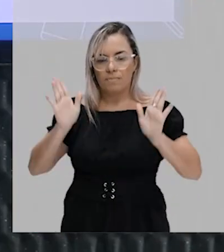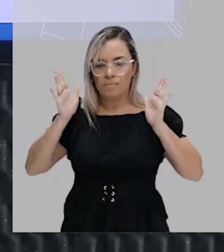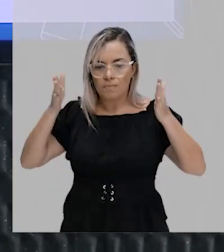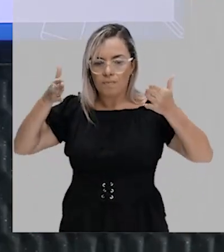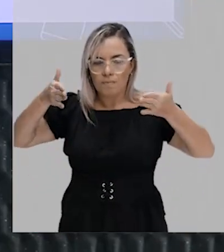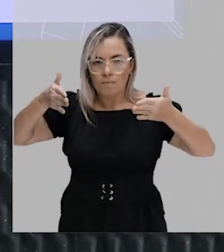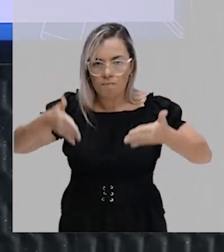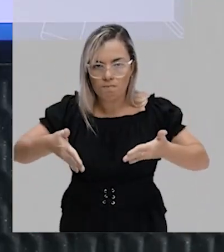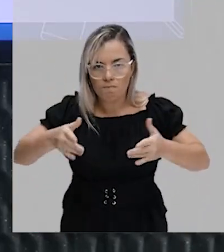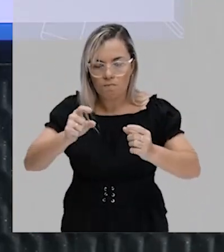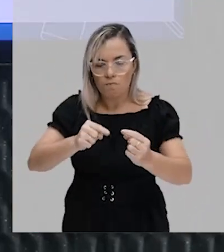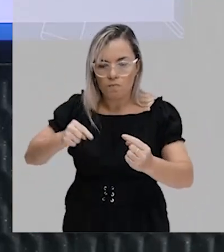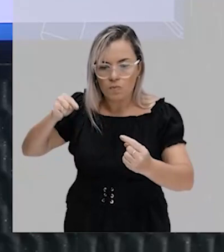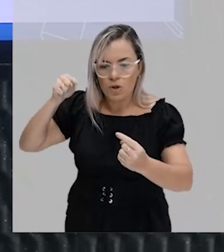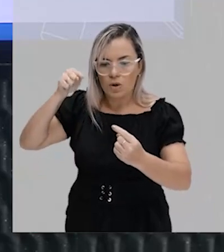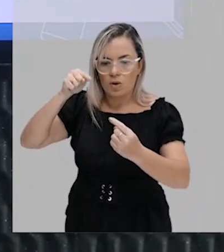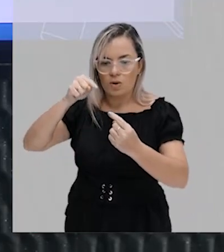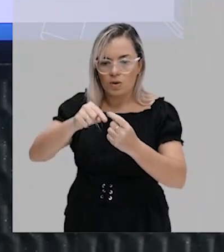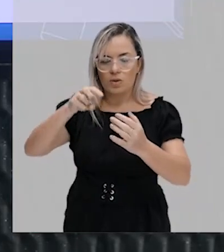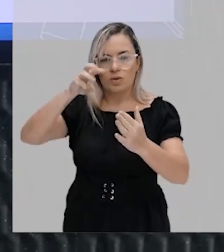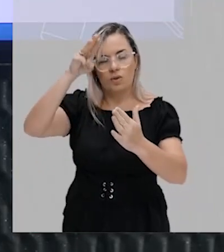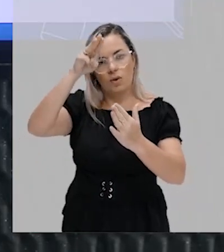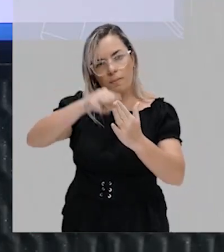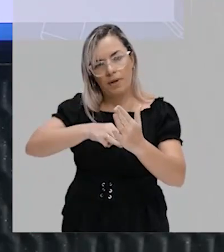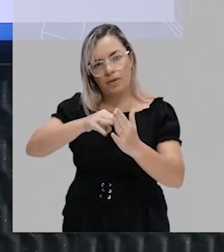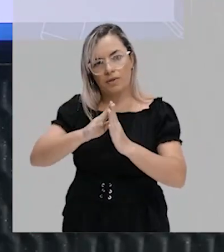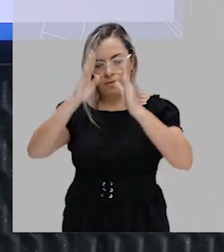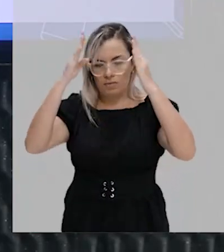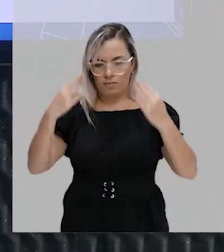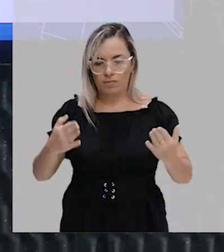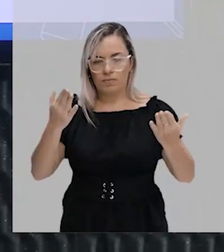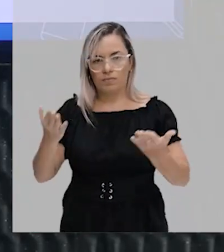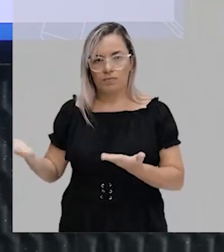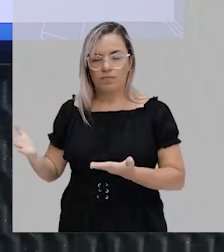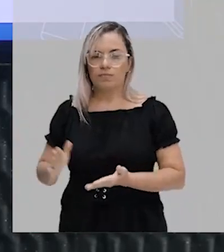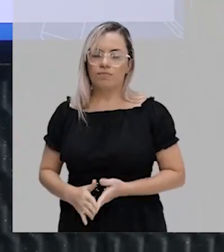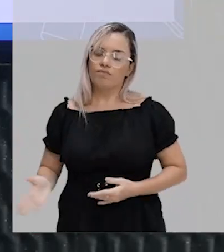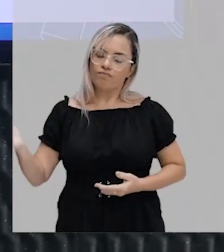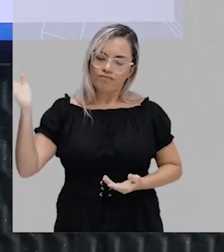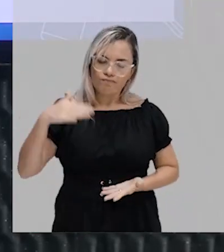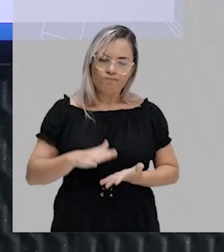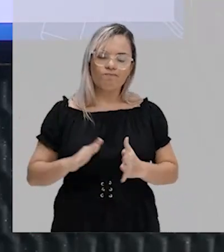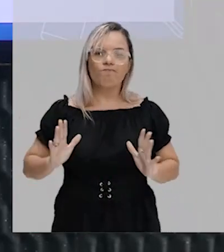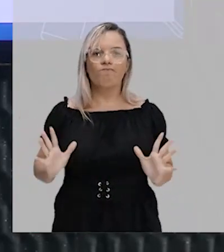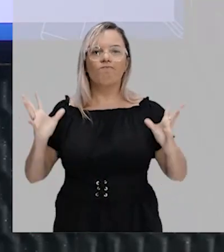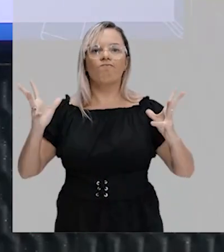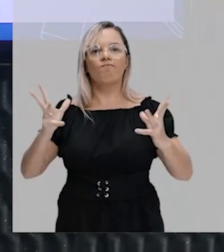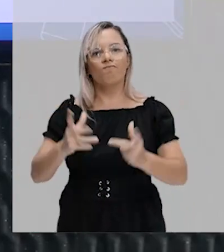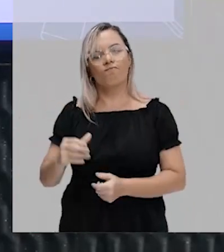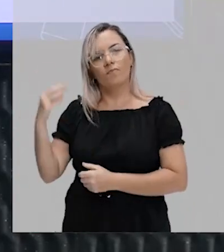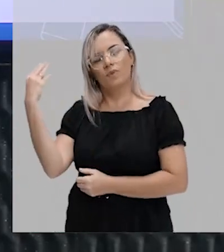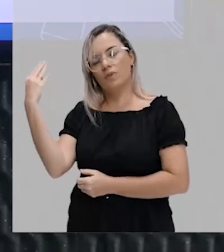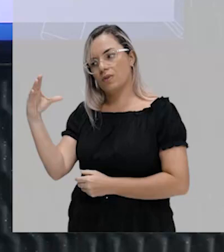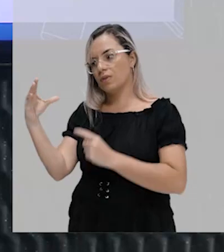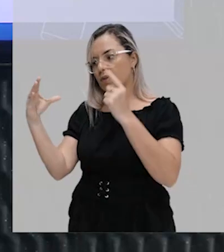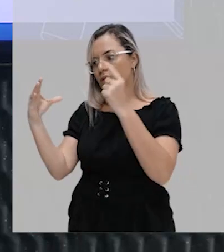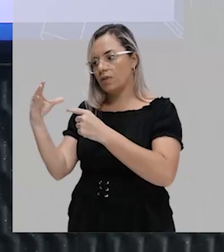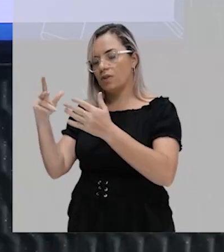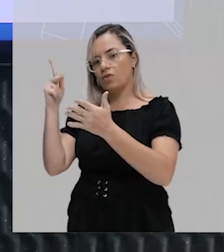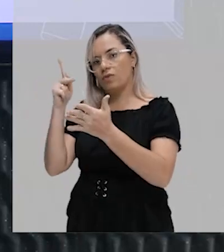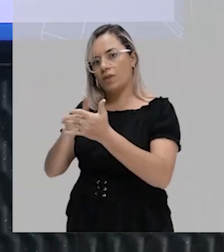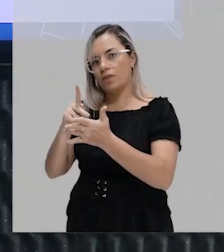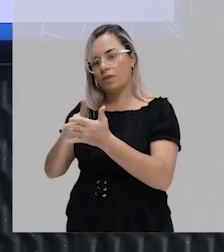objeto e também do seu método de análise. Então, assim, ó, vamos lá. Toda ciência, para ser uma ciência de